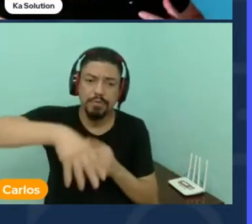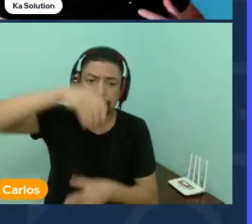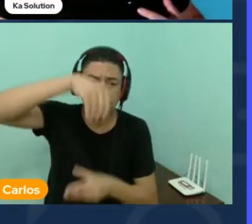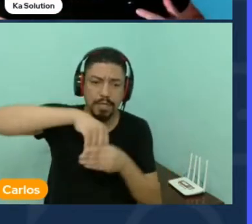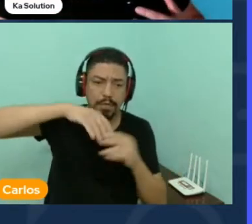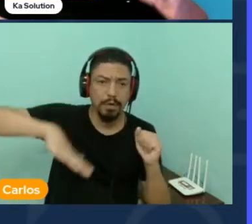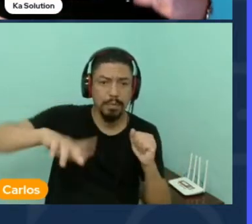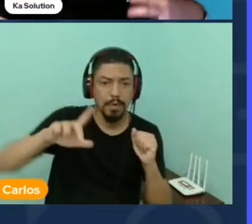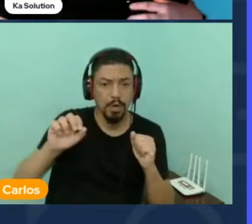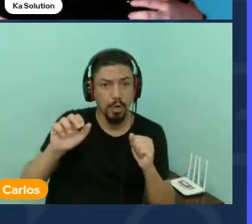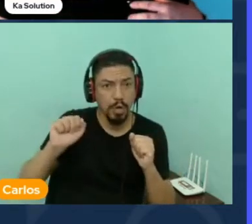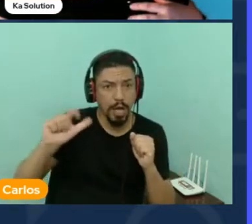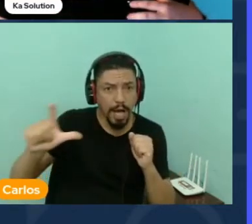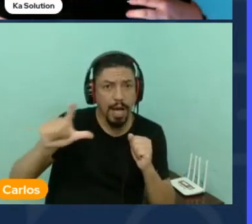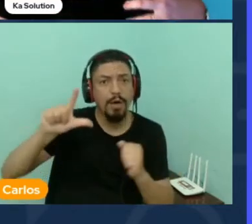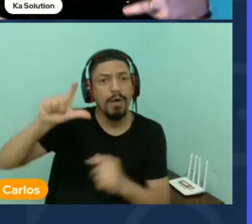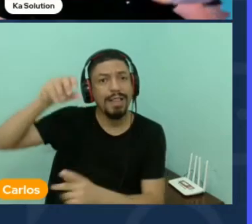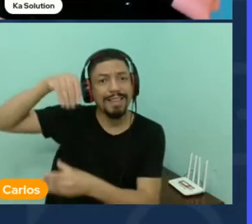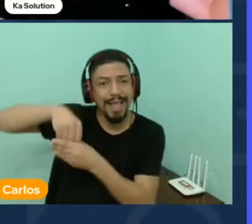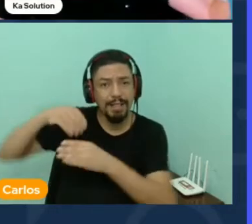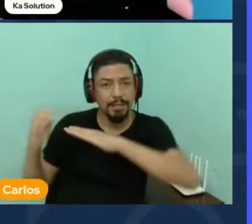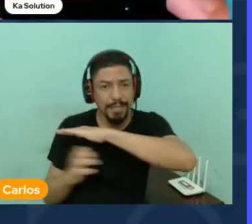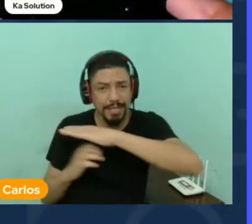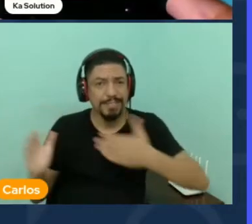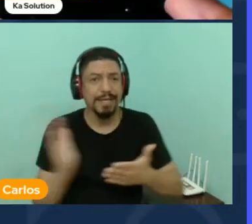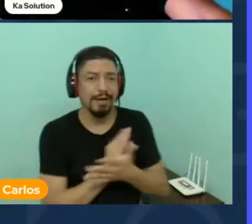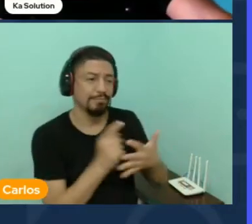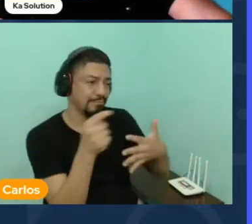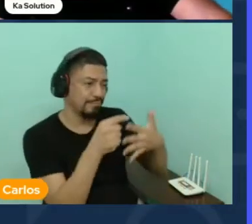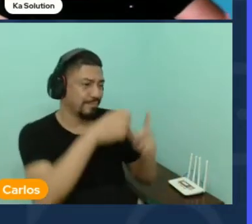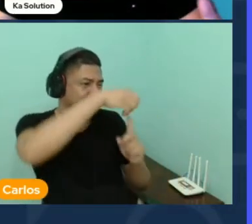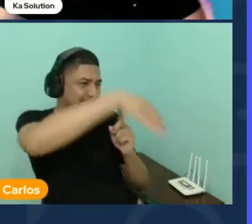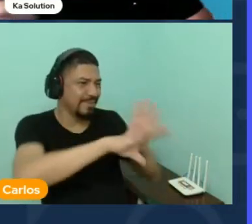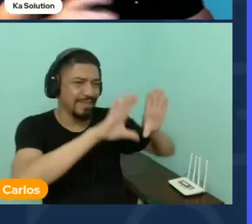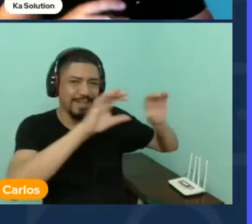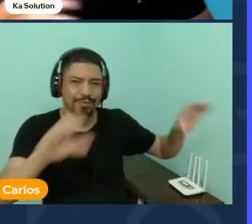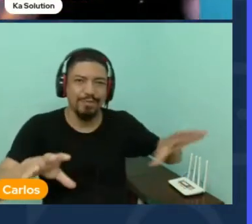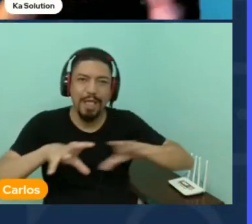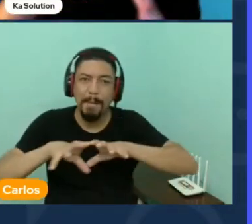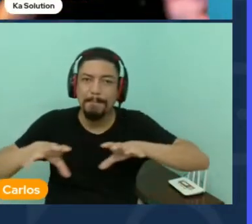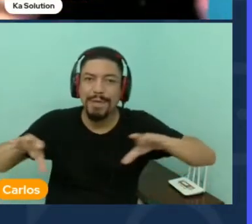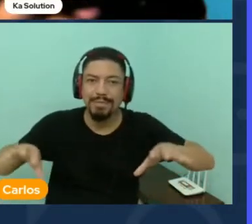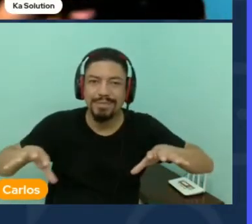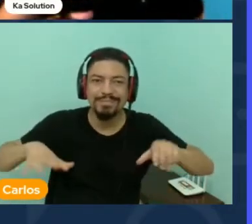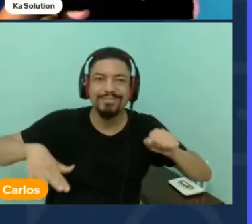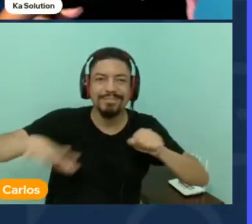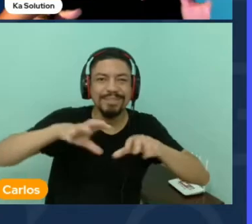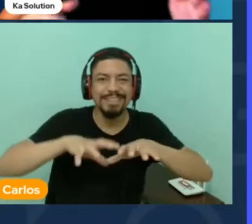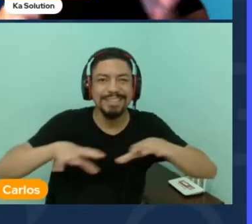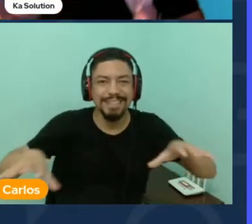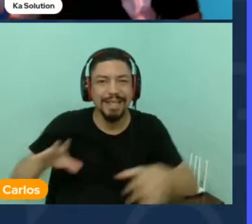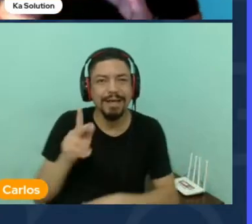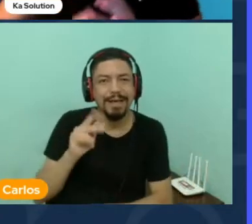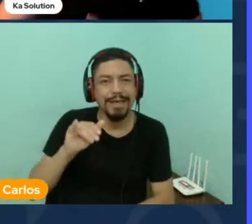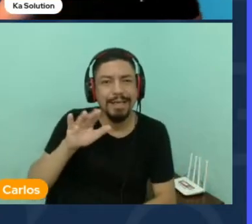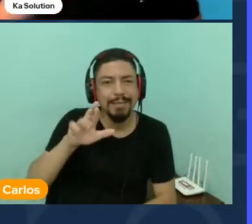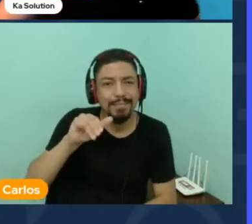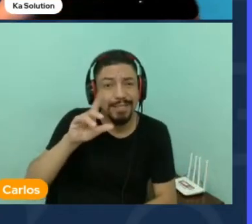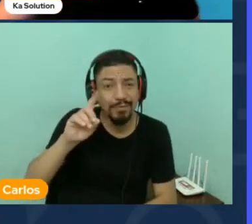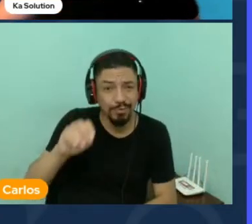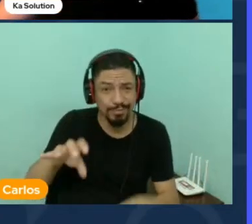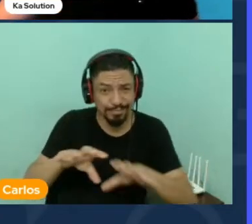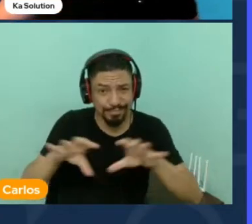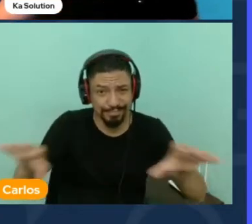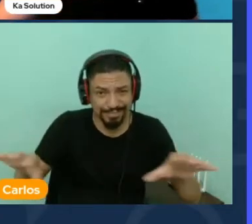ambiente on-premises, na minha empresa, e eu tenho servidores na nuvem também. Eu tenho os dois modelos, aquele tipo de